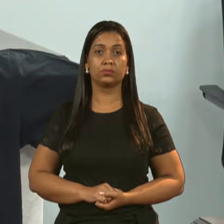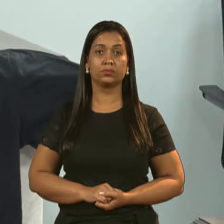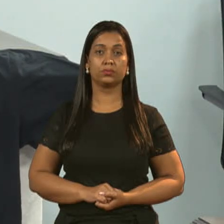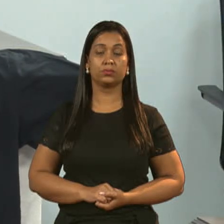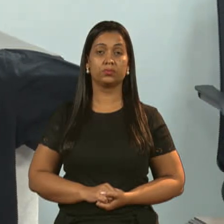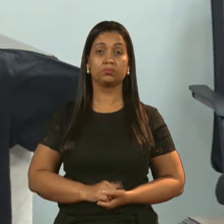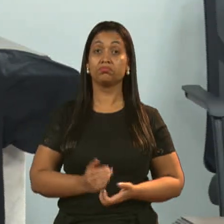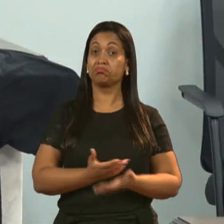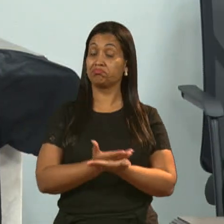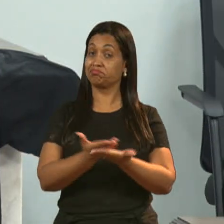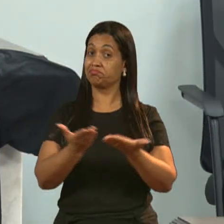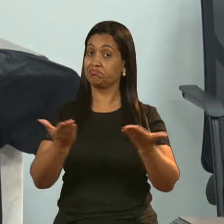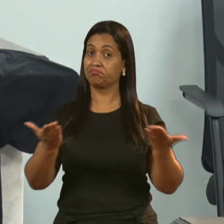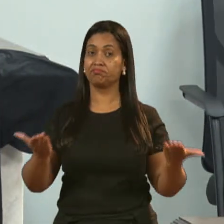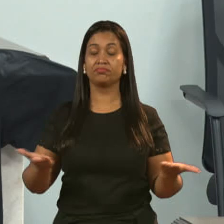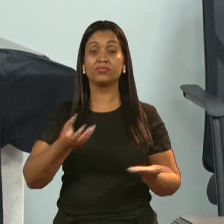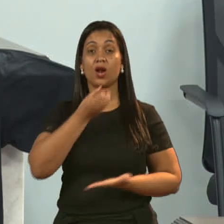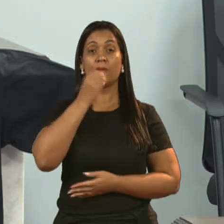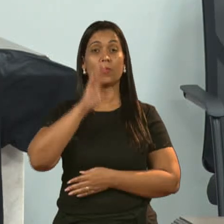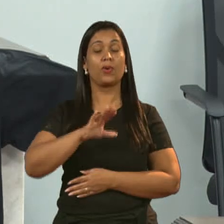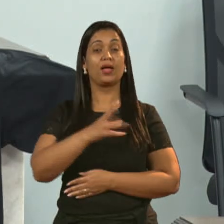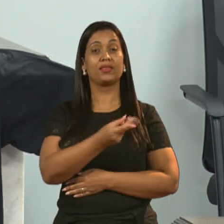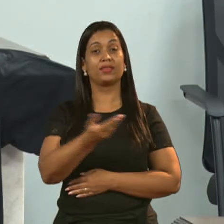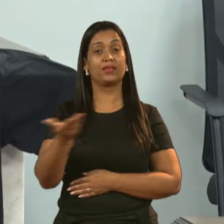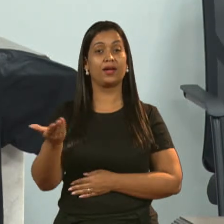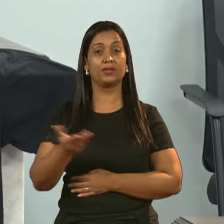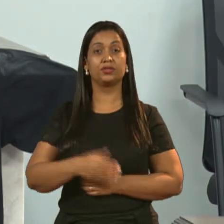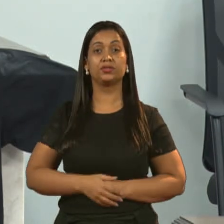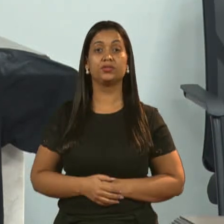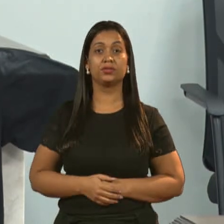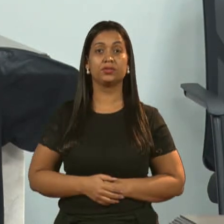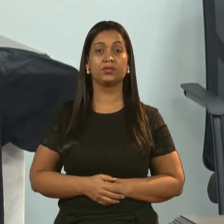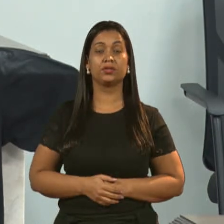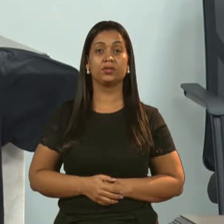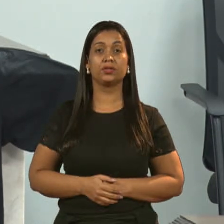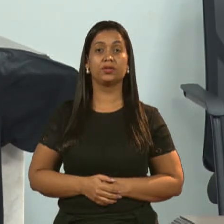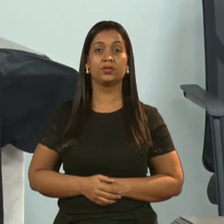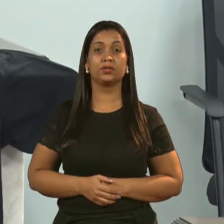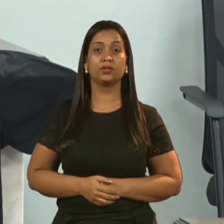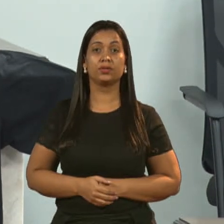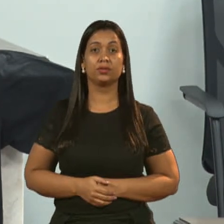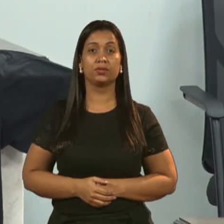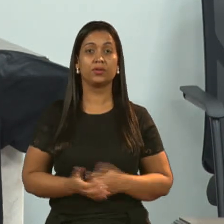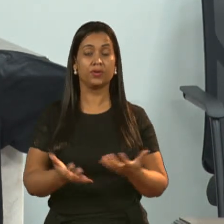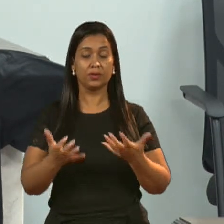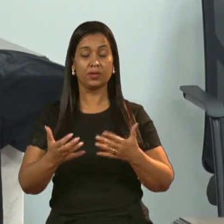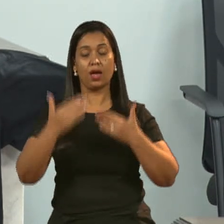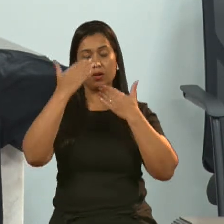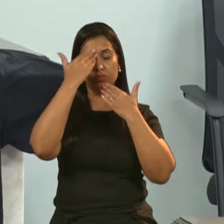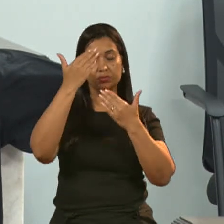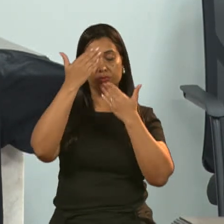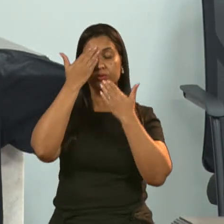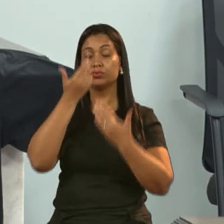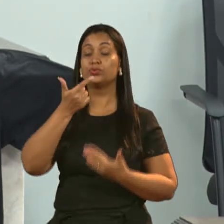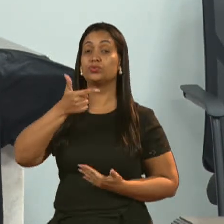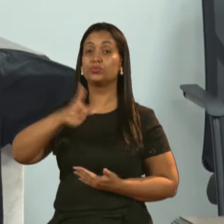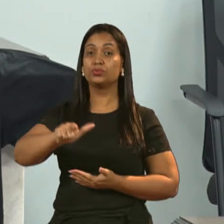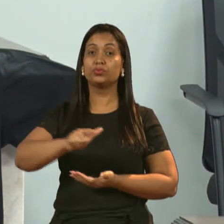Senhoras e senhores, boa tarde a todos e a todos. Gostaria aqui de agradecer mais uma